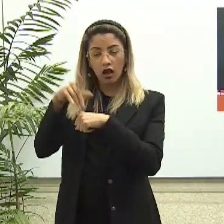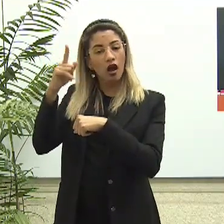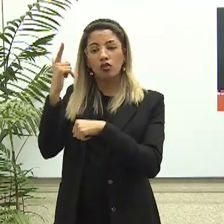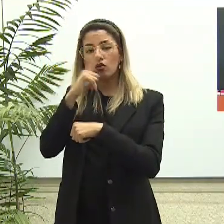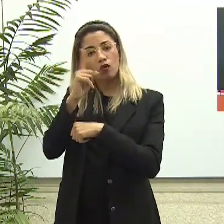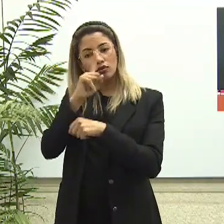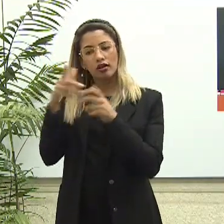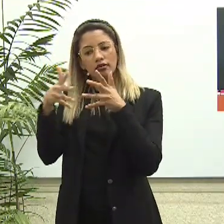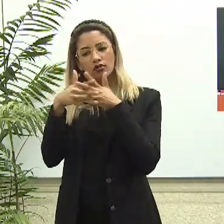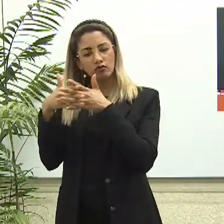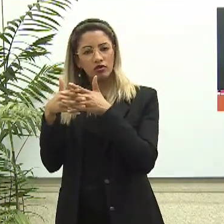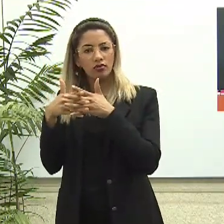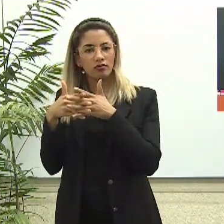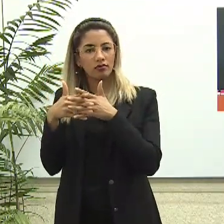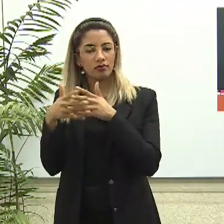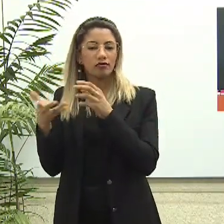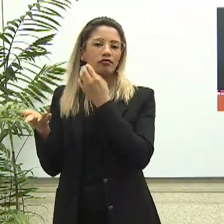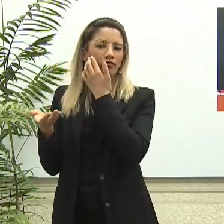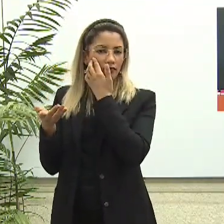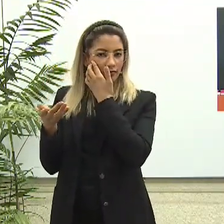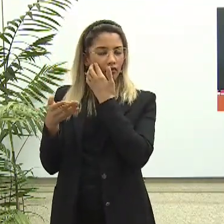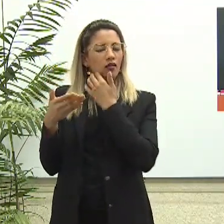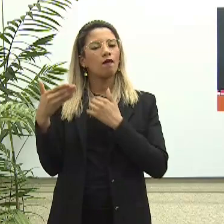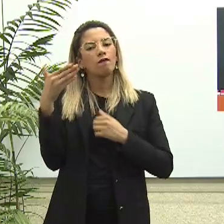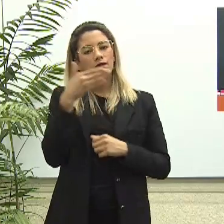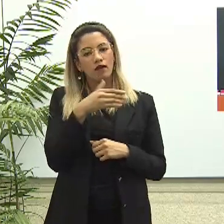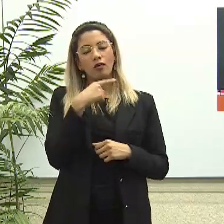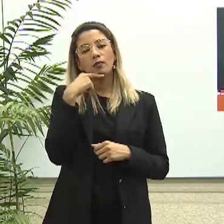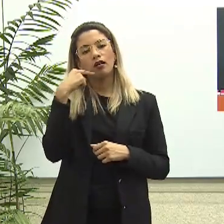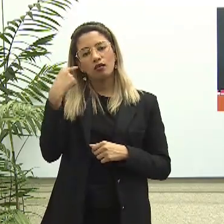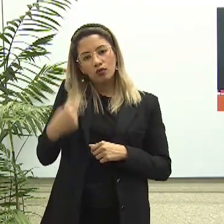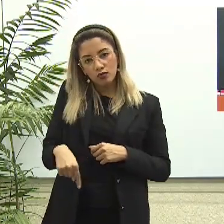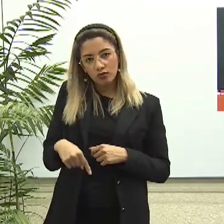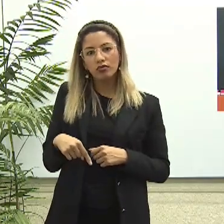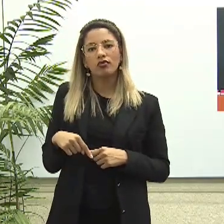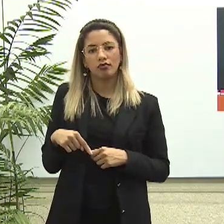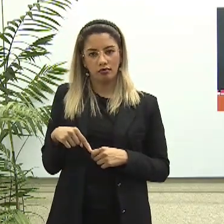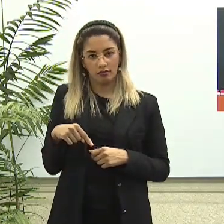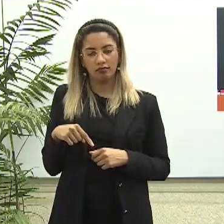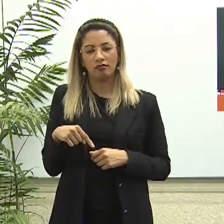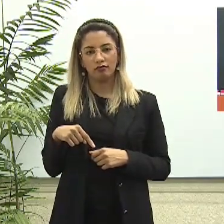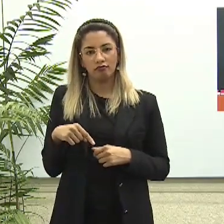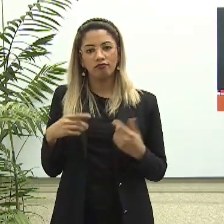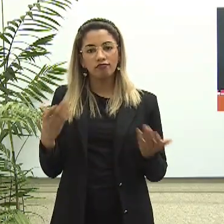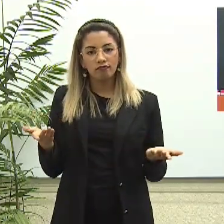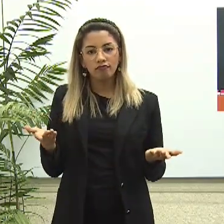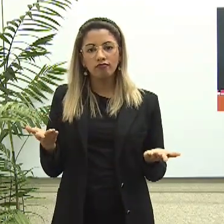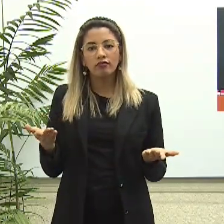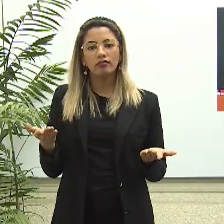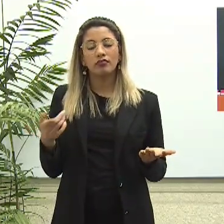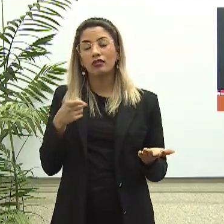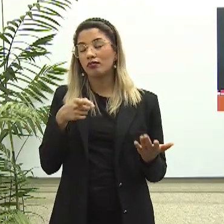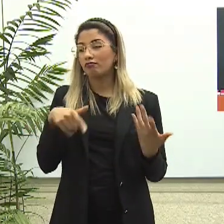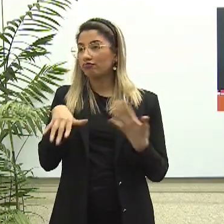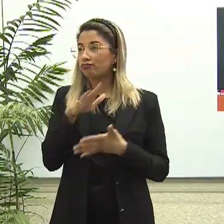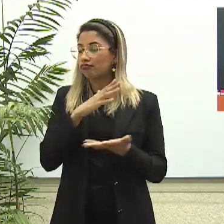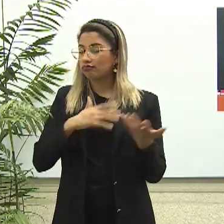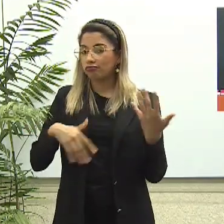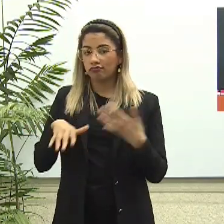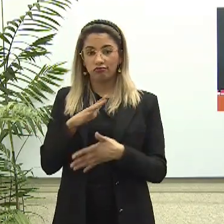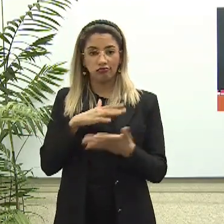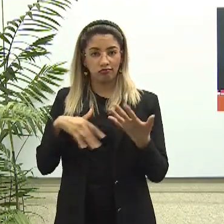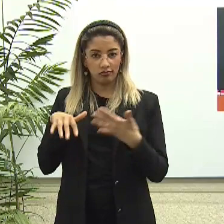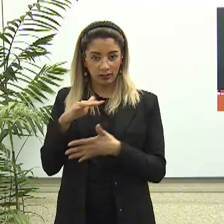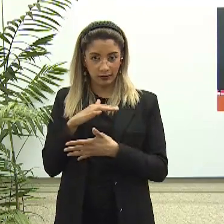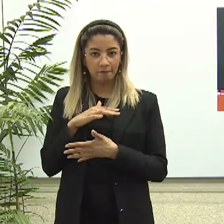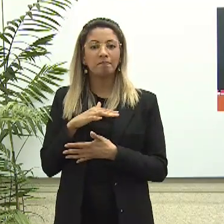no nosso aparelho ela vai paraa Rússia ela da Rússia ela vai pra China ela ganha outro rumo e isso bagunça tudo só que ao mesmo